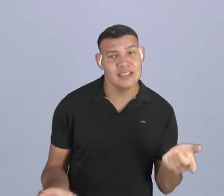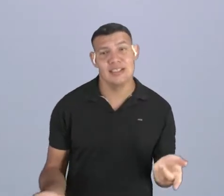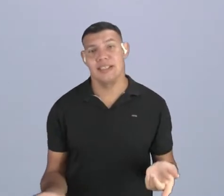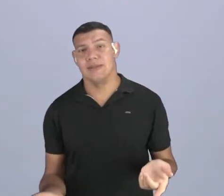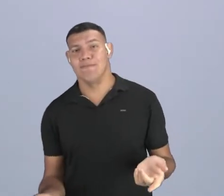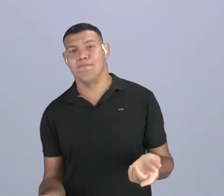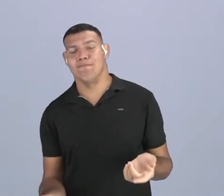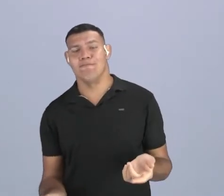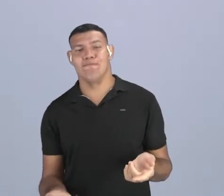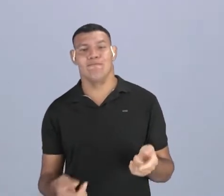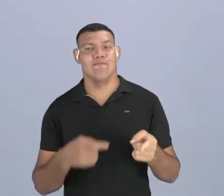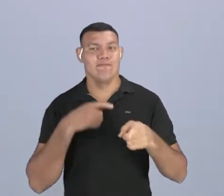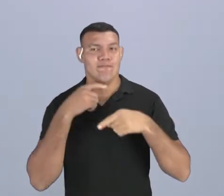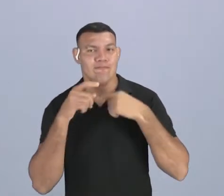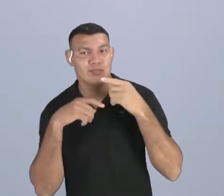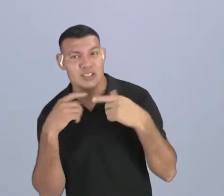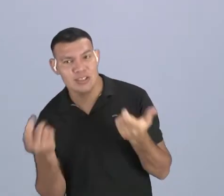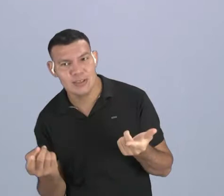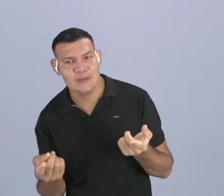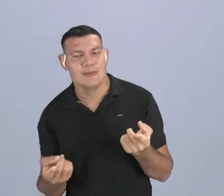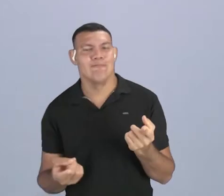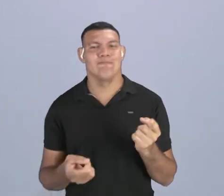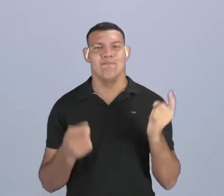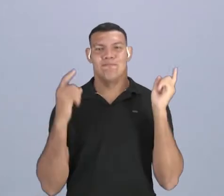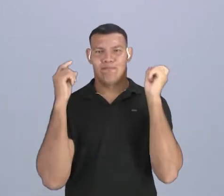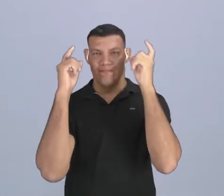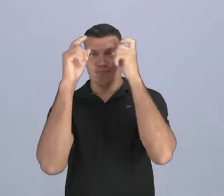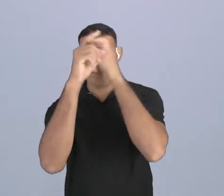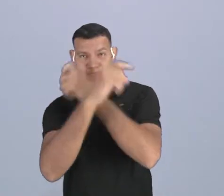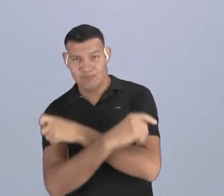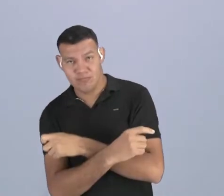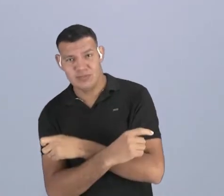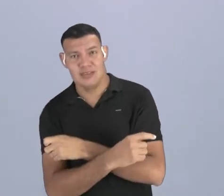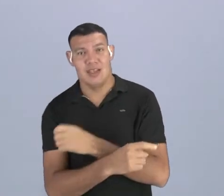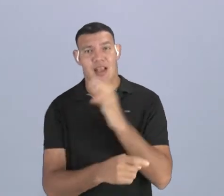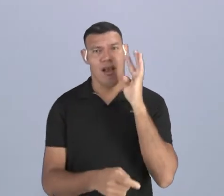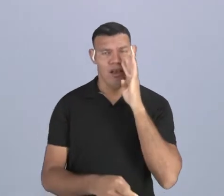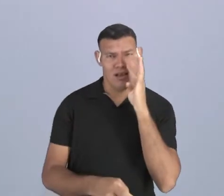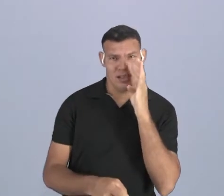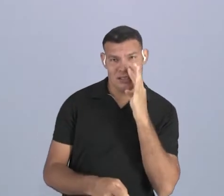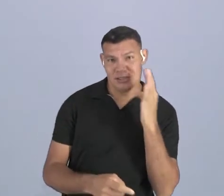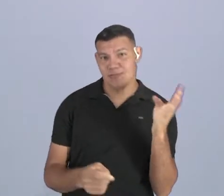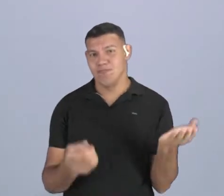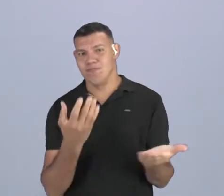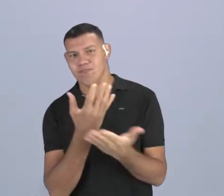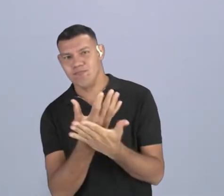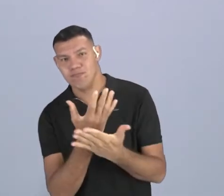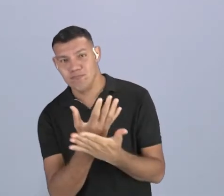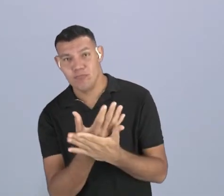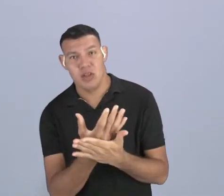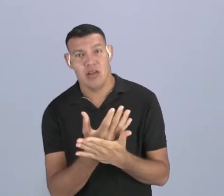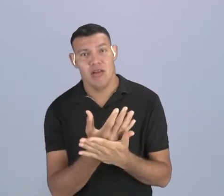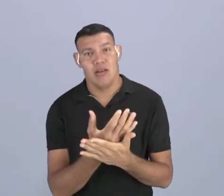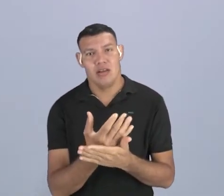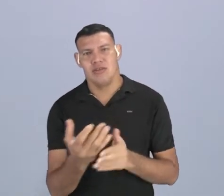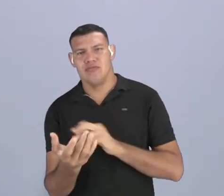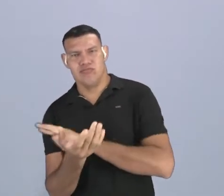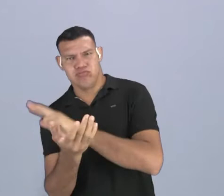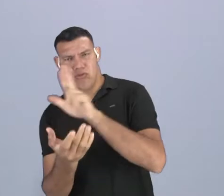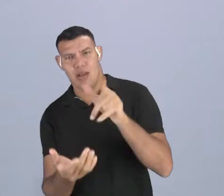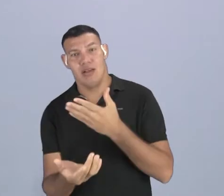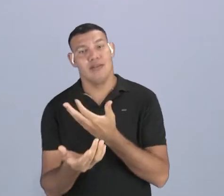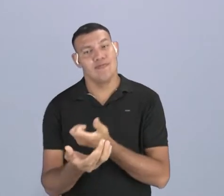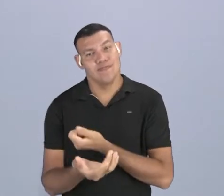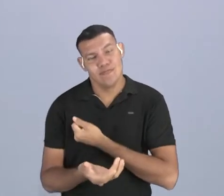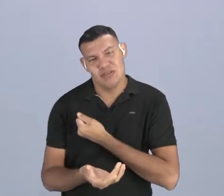tem alguma dúvida, né? A primeira vez que você assistiu a aula sobre múltiplos, você não lembra, você não aprendeu direitinho como deveria,